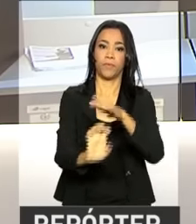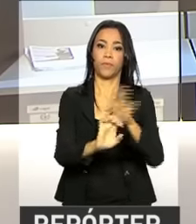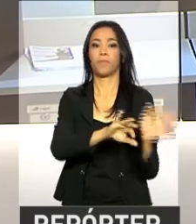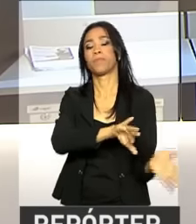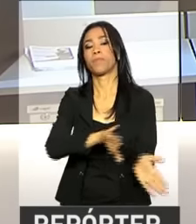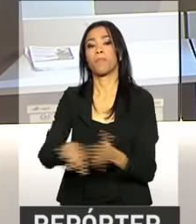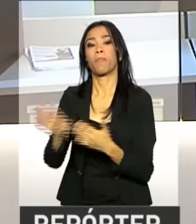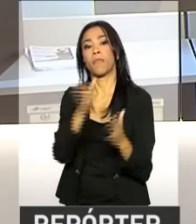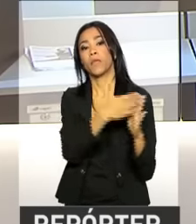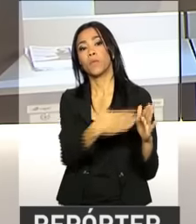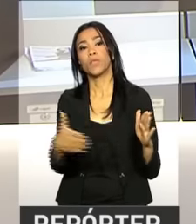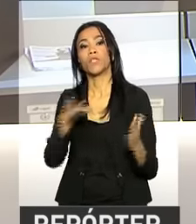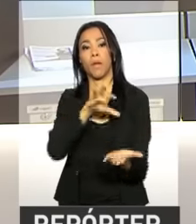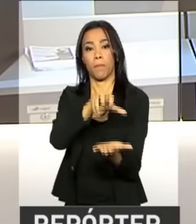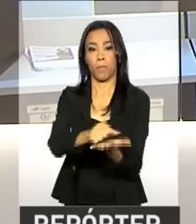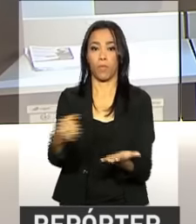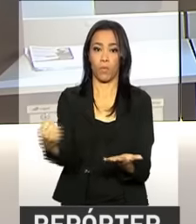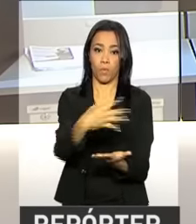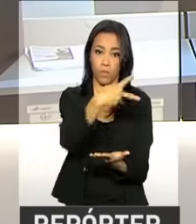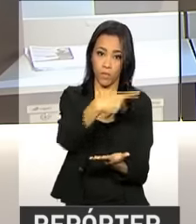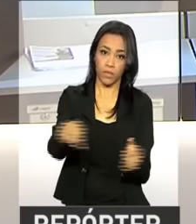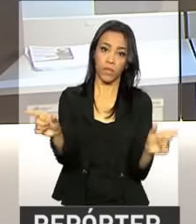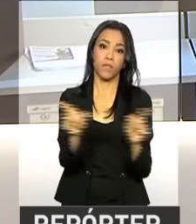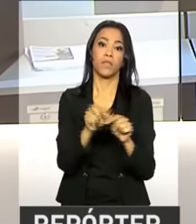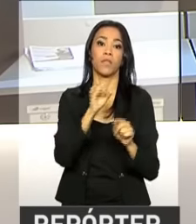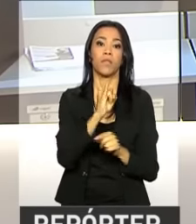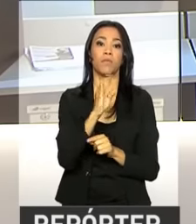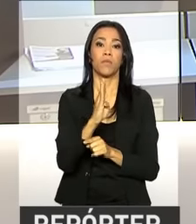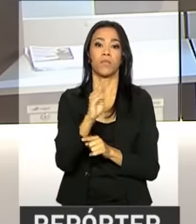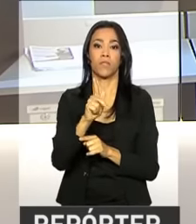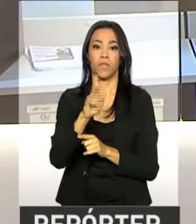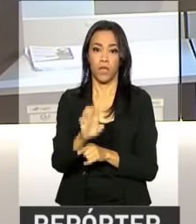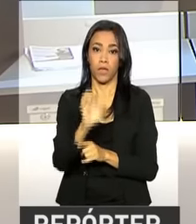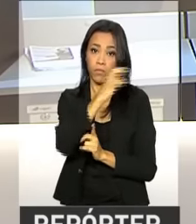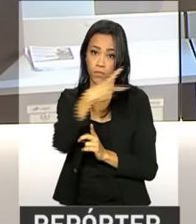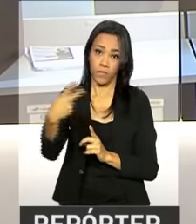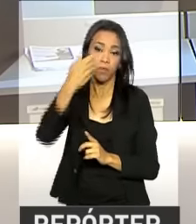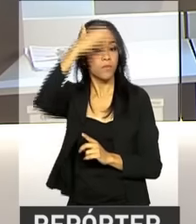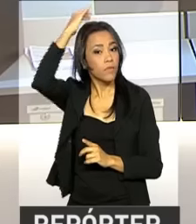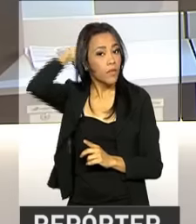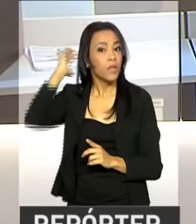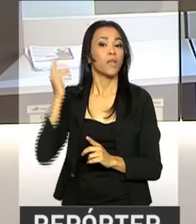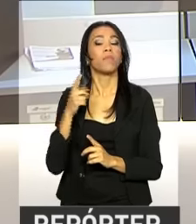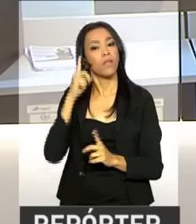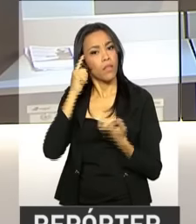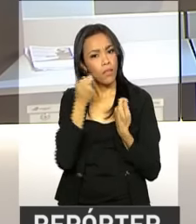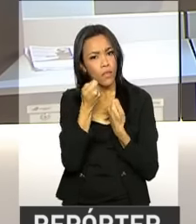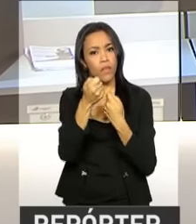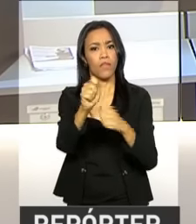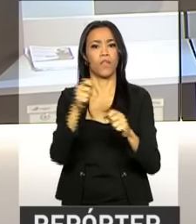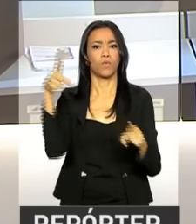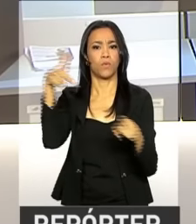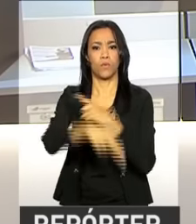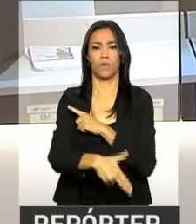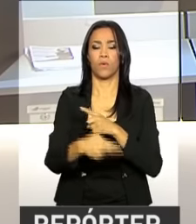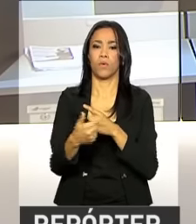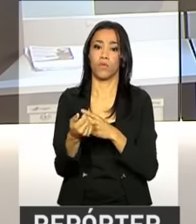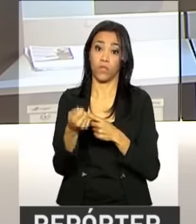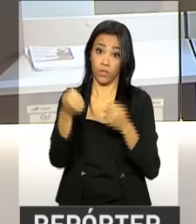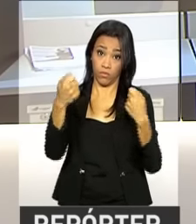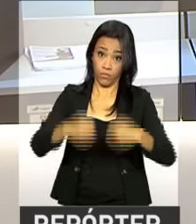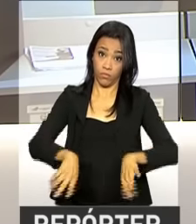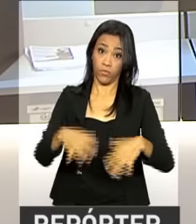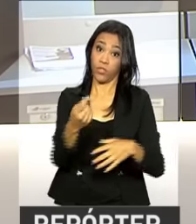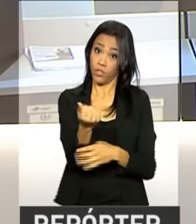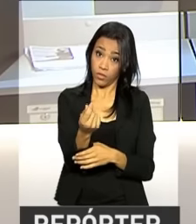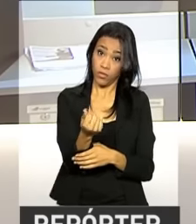novo presidente do IBGE, o presidente em exercício Michel Temer voltou a defender o corte de gastos para equilibrar as contas